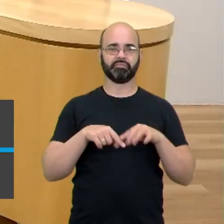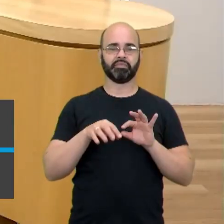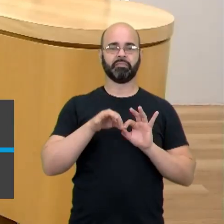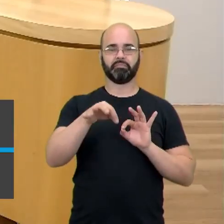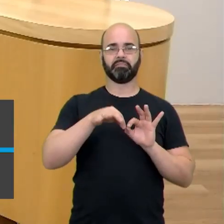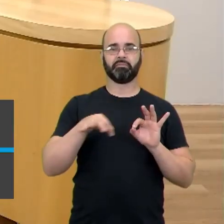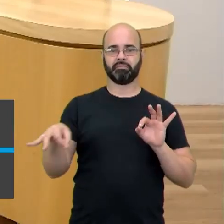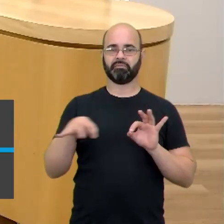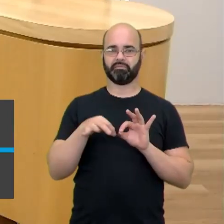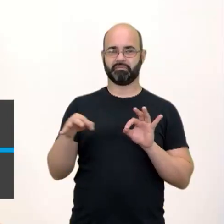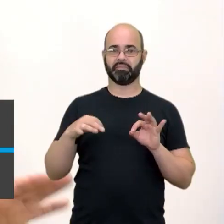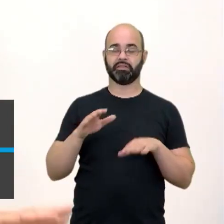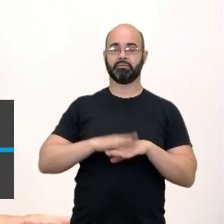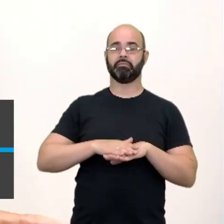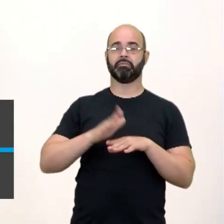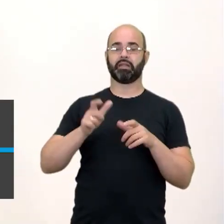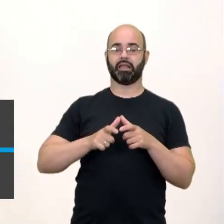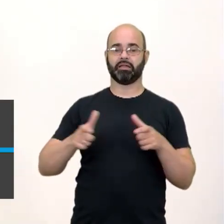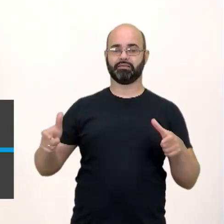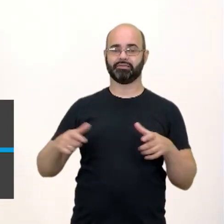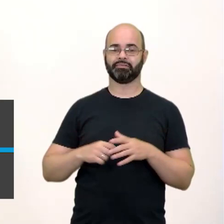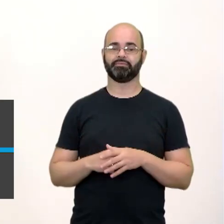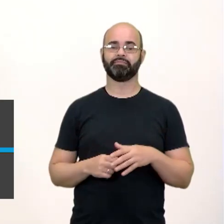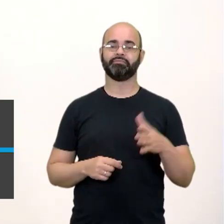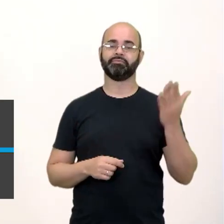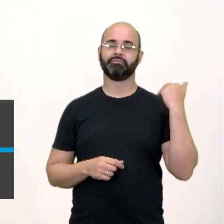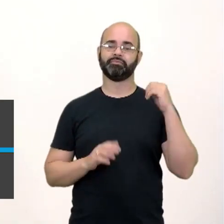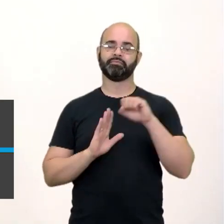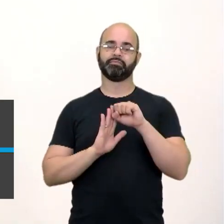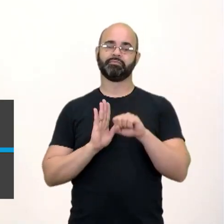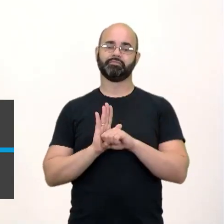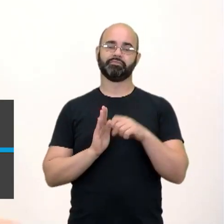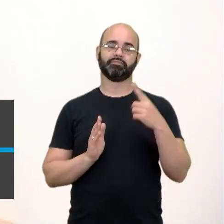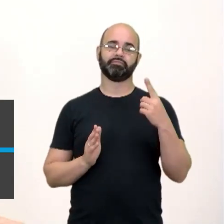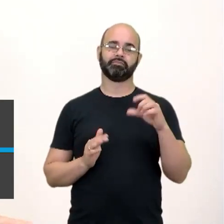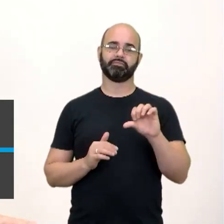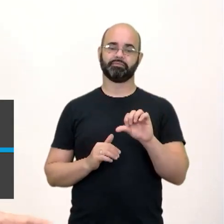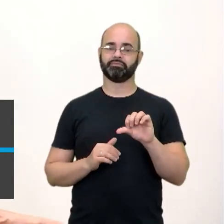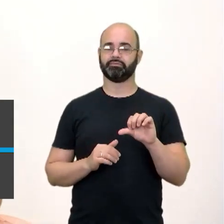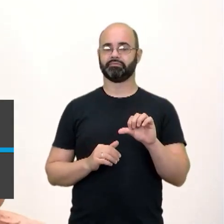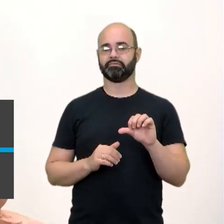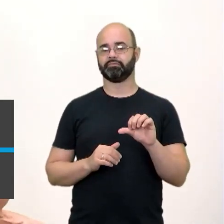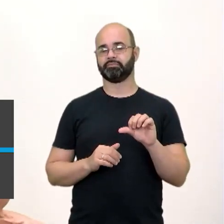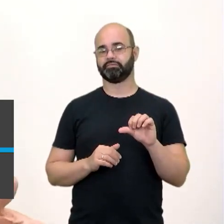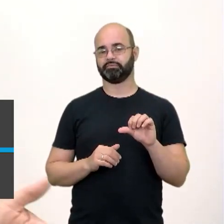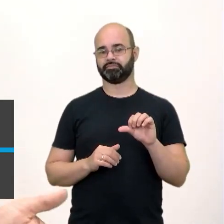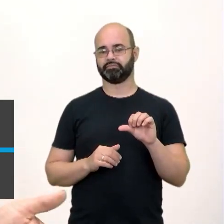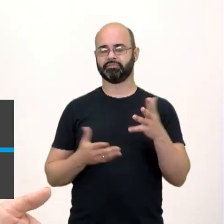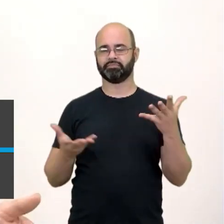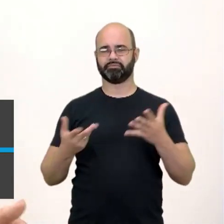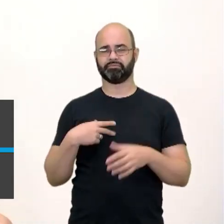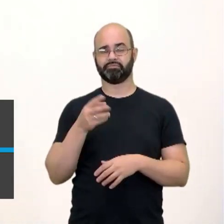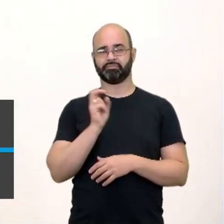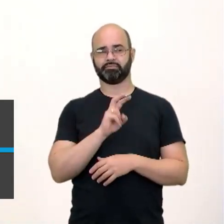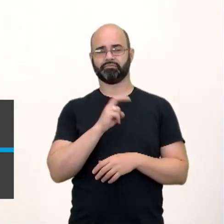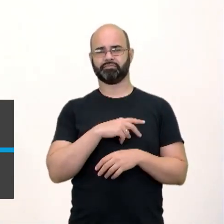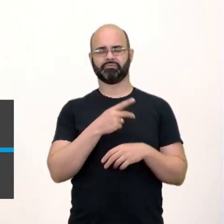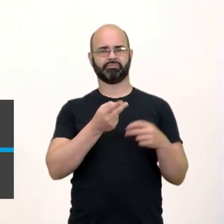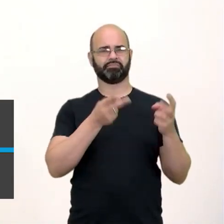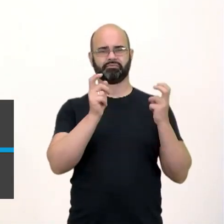exemplo, algo que a gente vê nessa literatura do século XIX, que hoje é clichê de tão